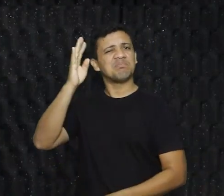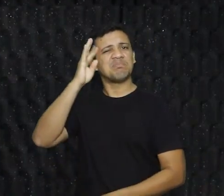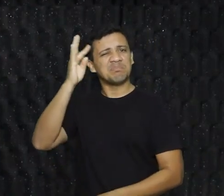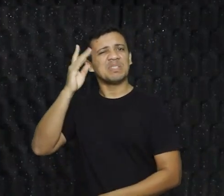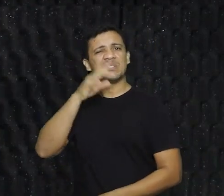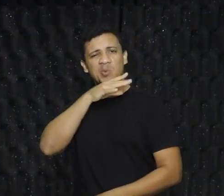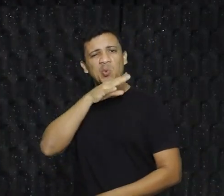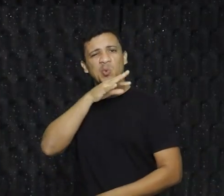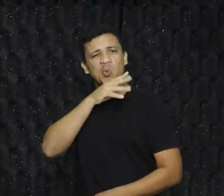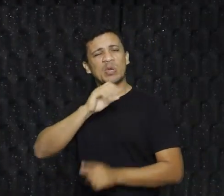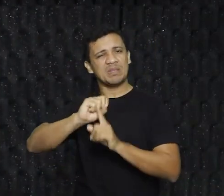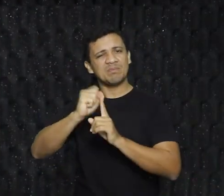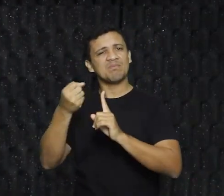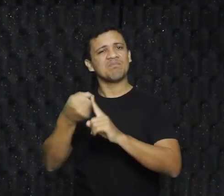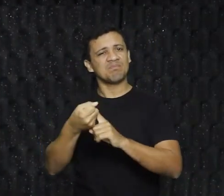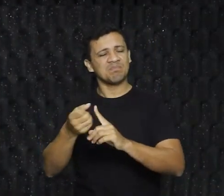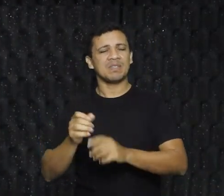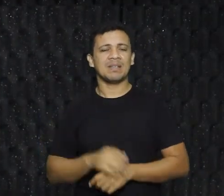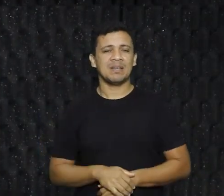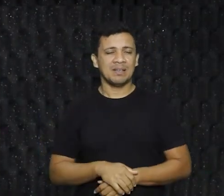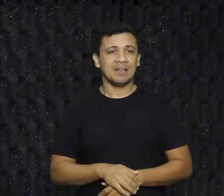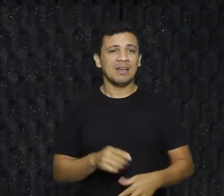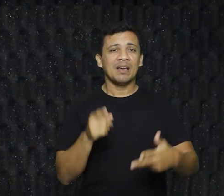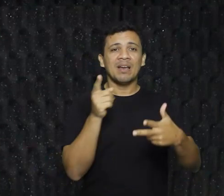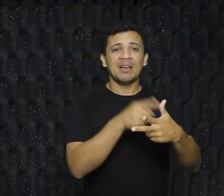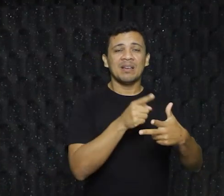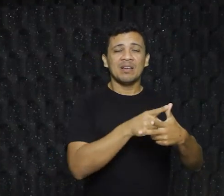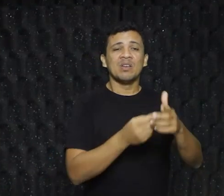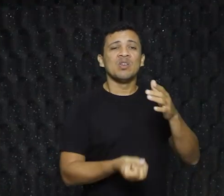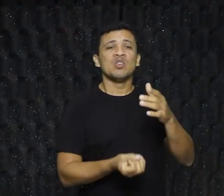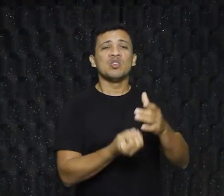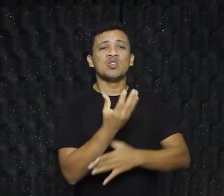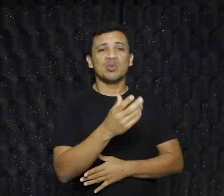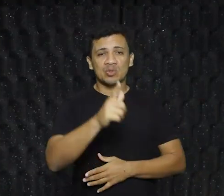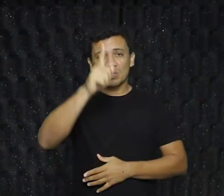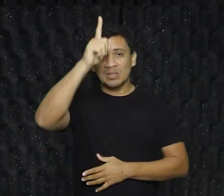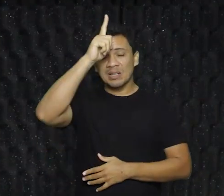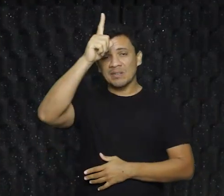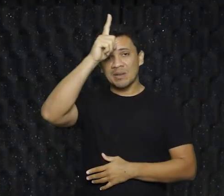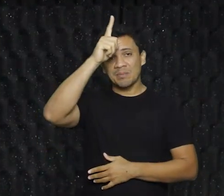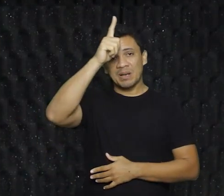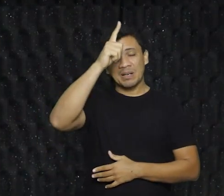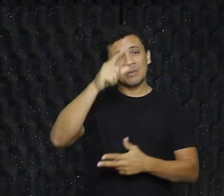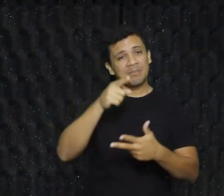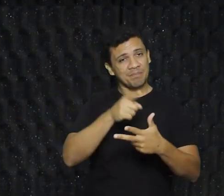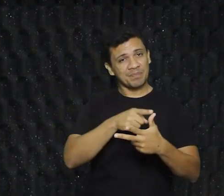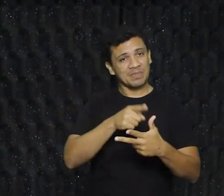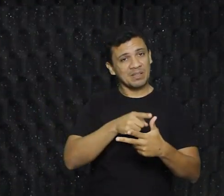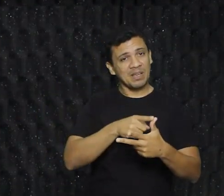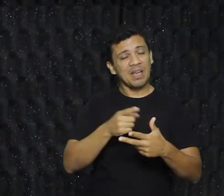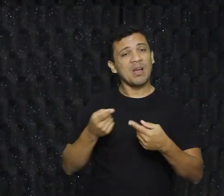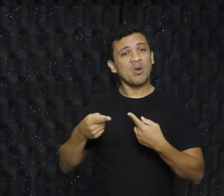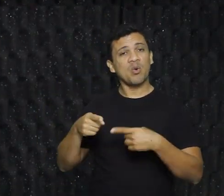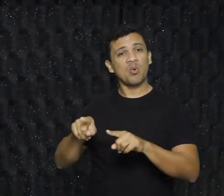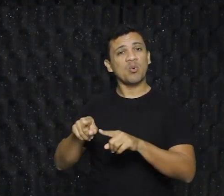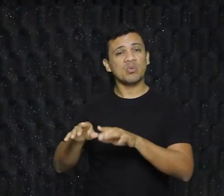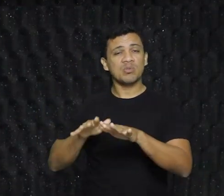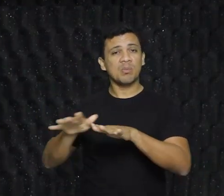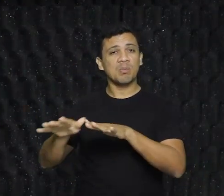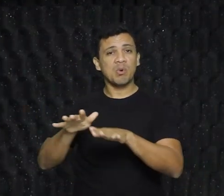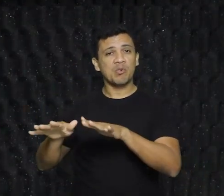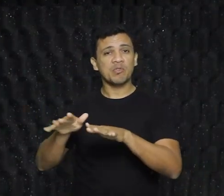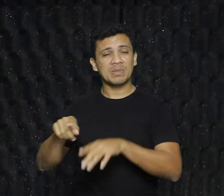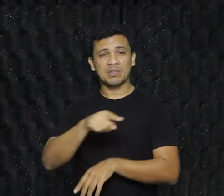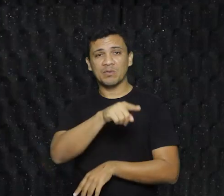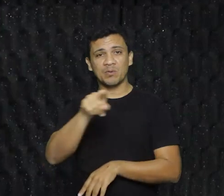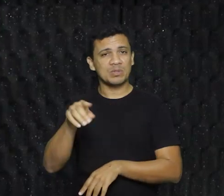acontece. O expressionismo, ele nasce na Alemanha e ele é uma oposição direta a um movimento que alguns de vocês nunca ouviram